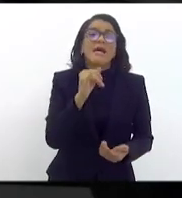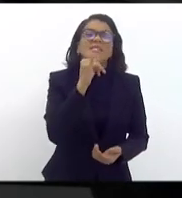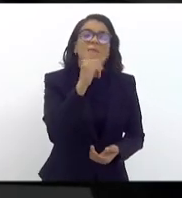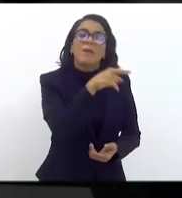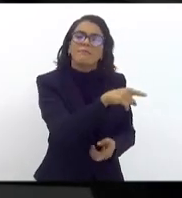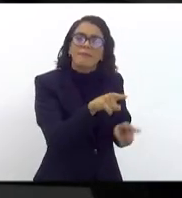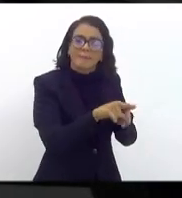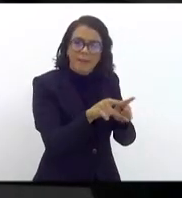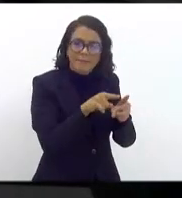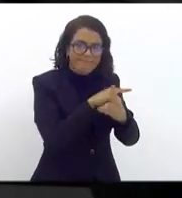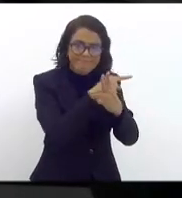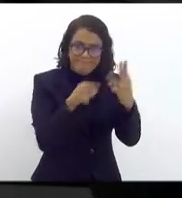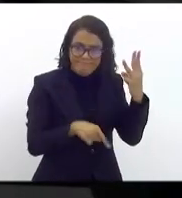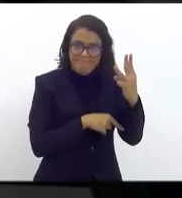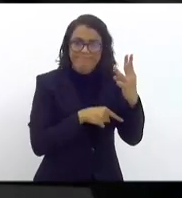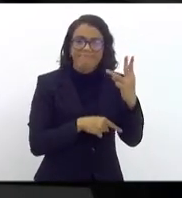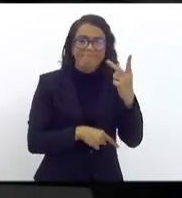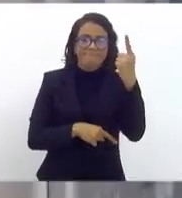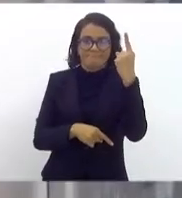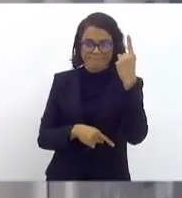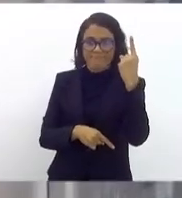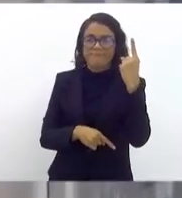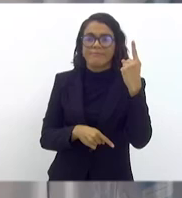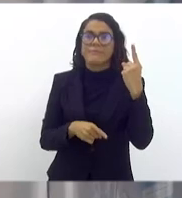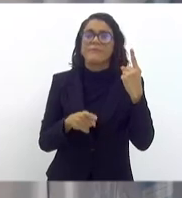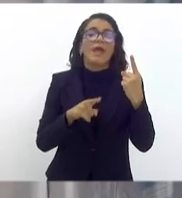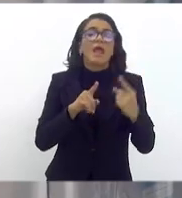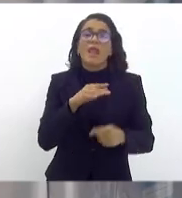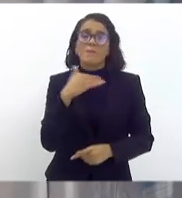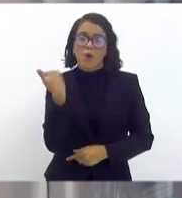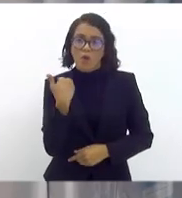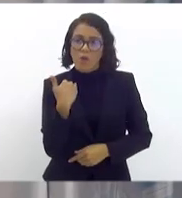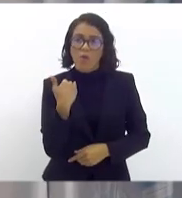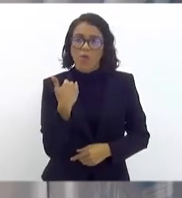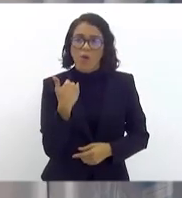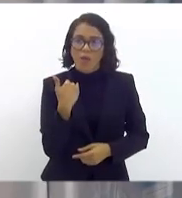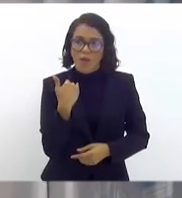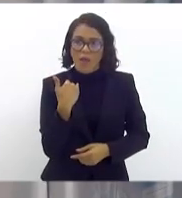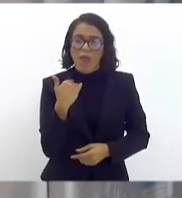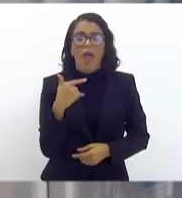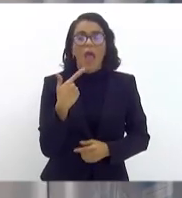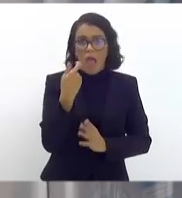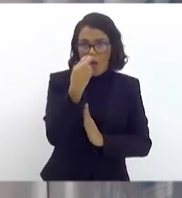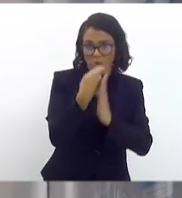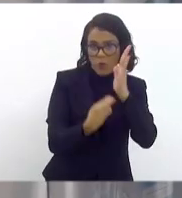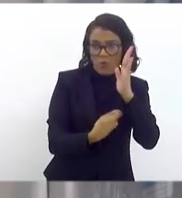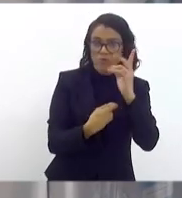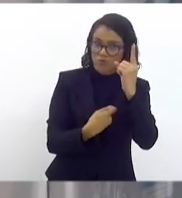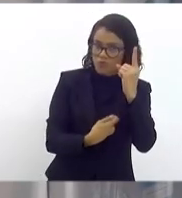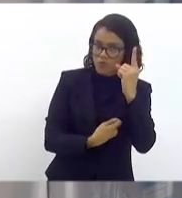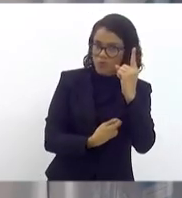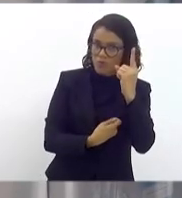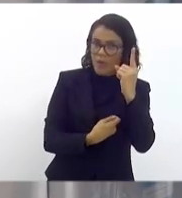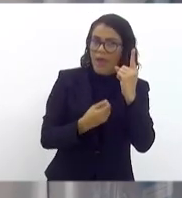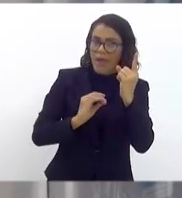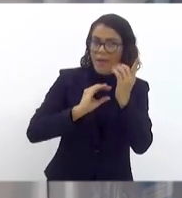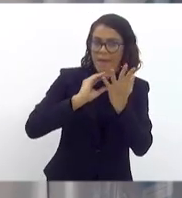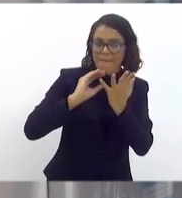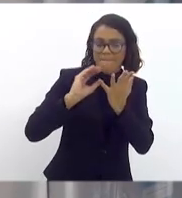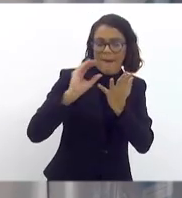também. Então vamos imaginar essa hipótese. Então, na verdade, se ele falecer e não deixar herdeiro, isso é redistribuído entre os autores. Essa é a hipótese 1. Entre os